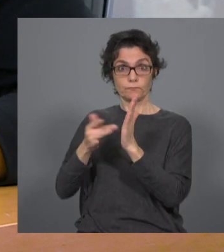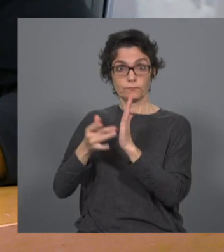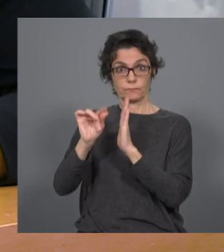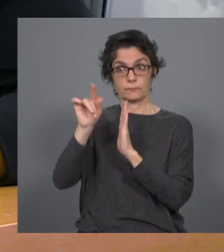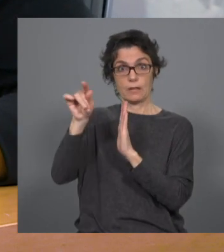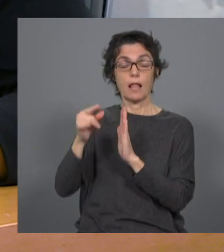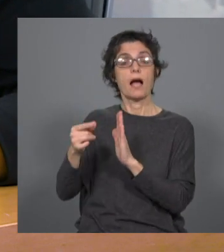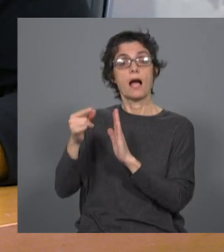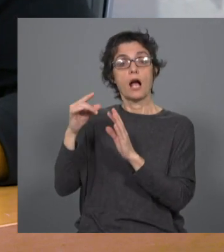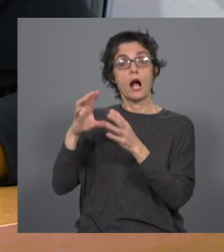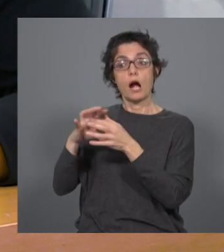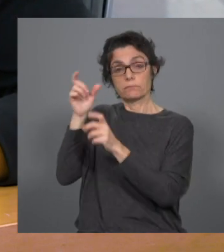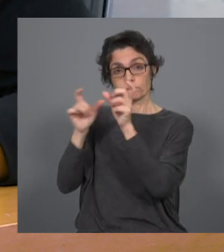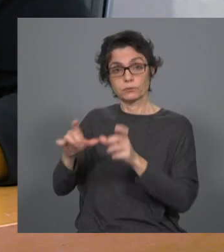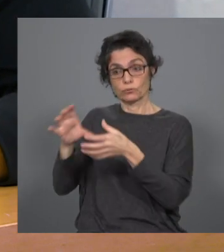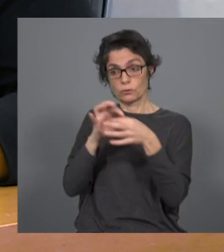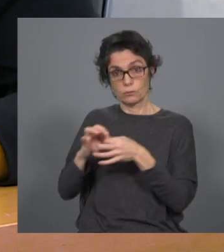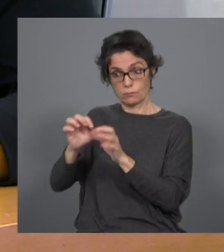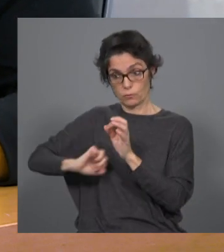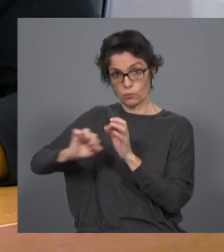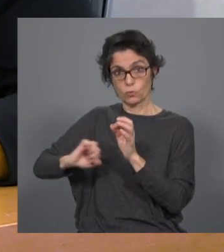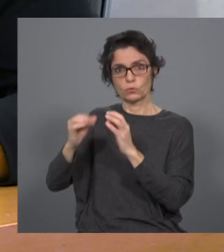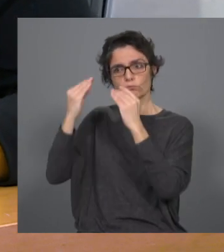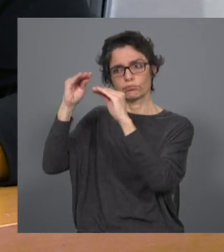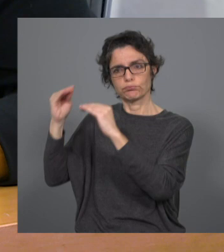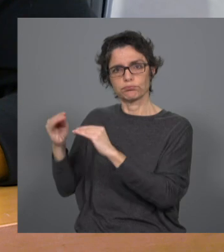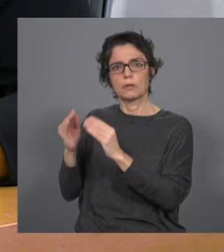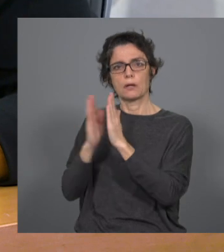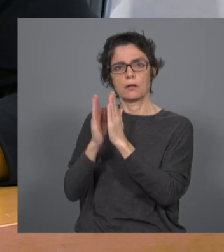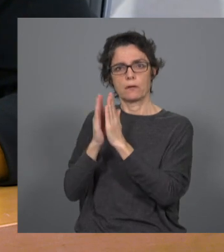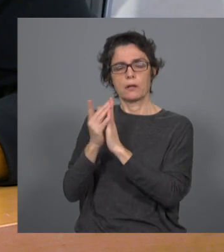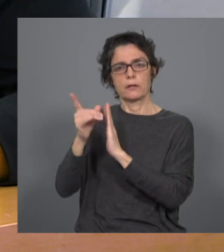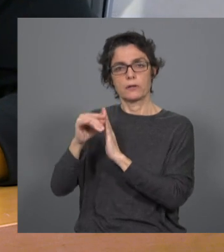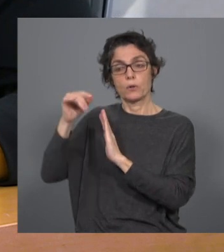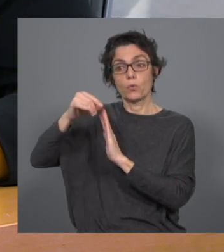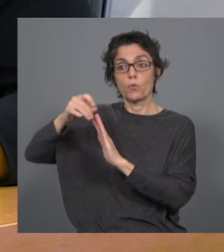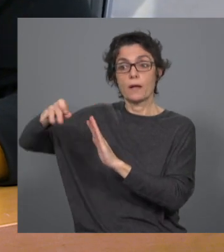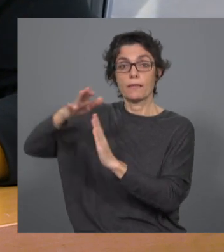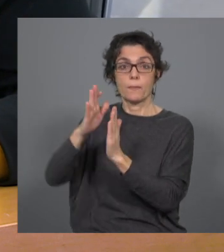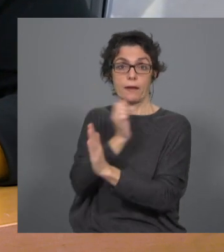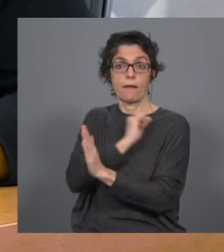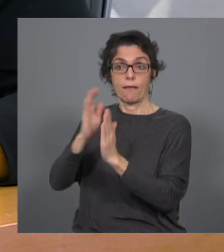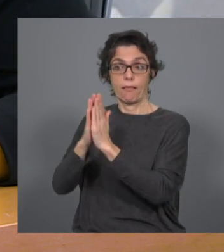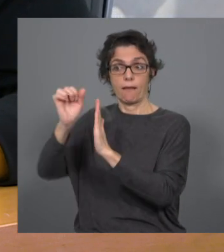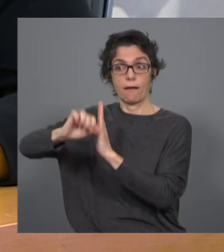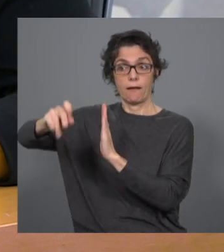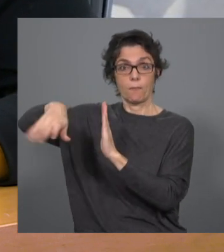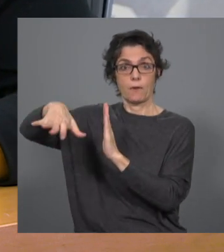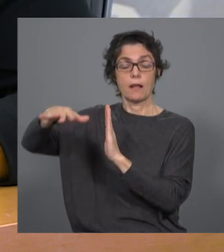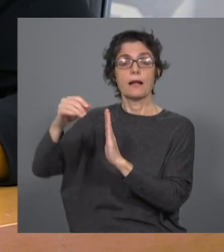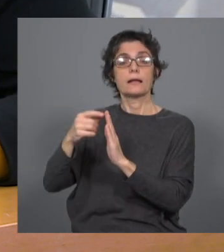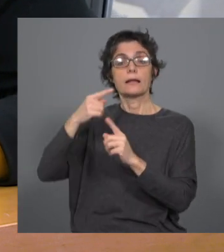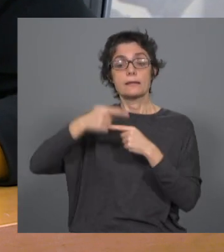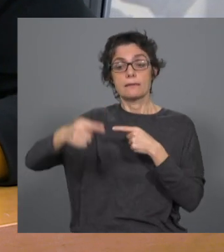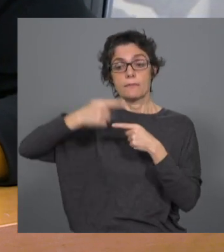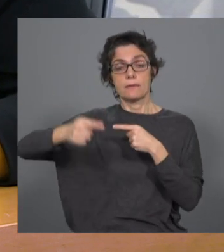empenhadas na pastoral familiar, temos uma cooperadora que está na Diocese, integrada na pastoral familiar, e faz semanalmente um programa